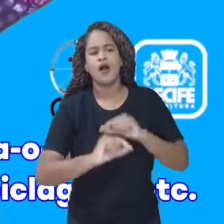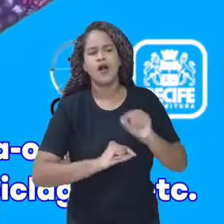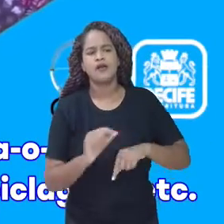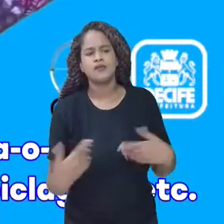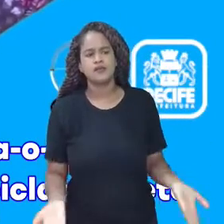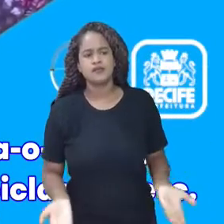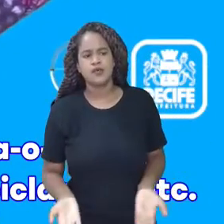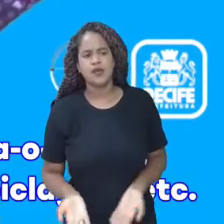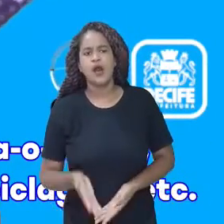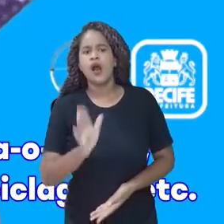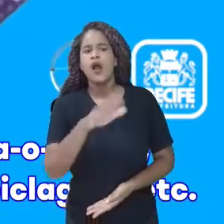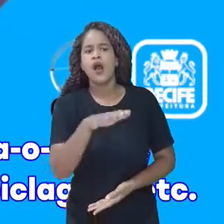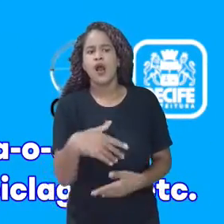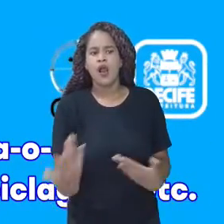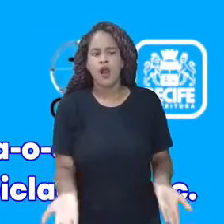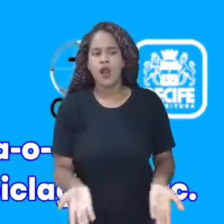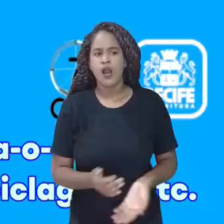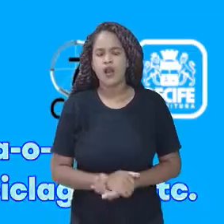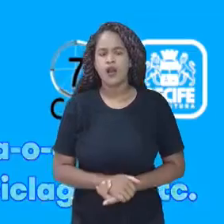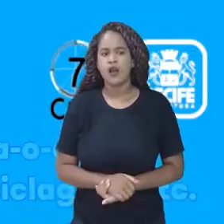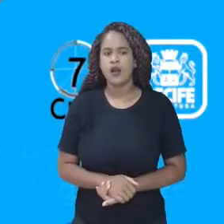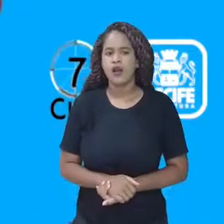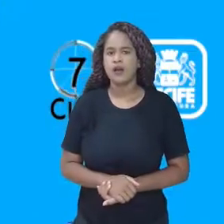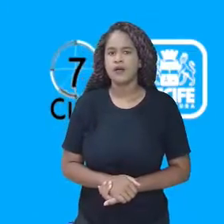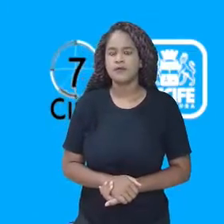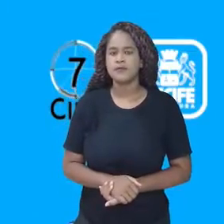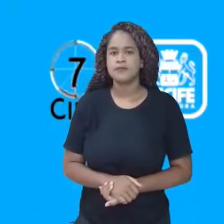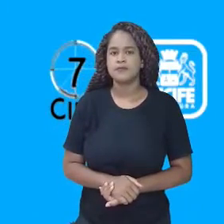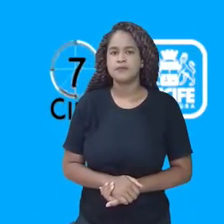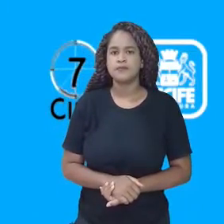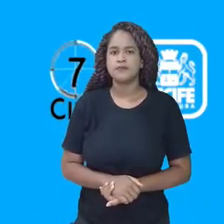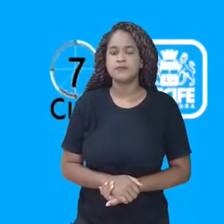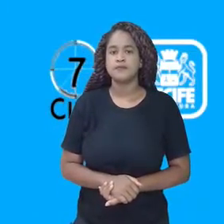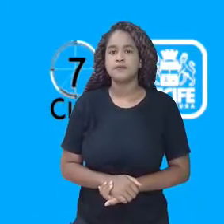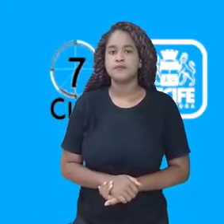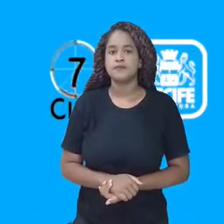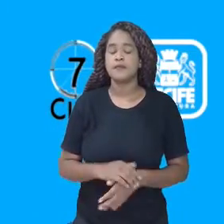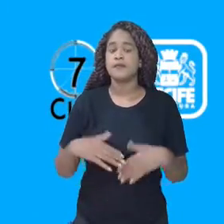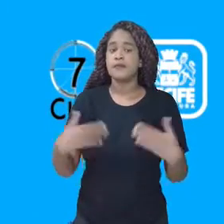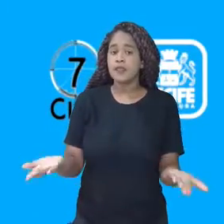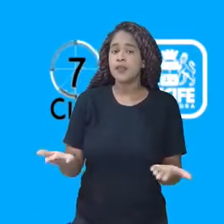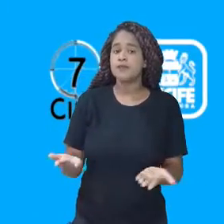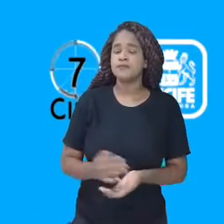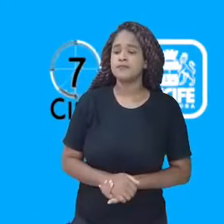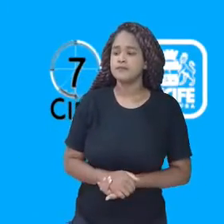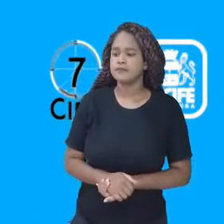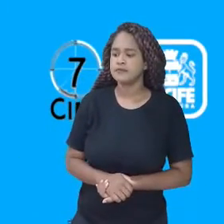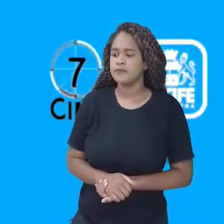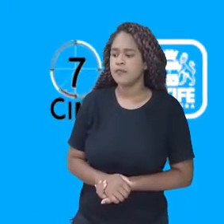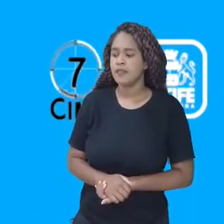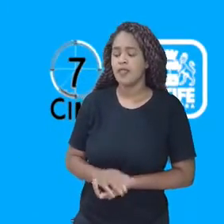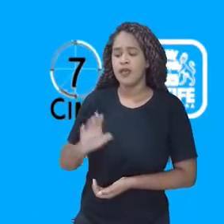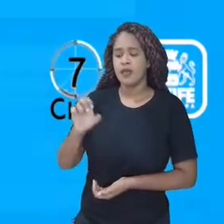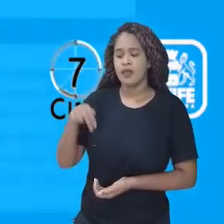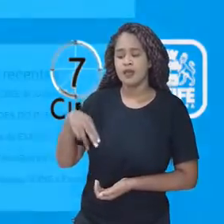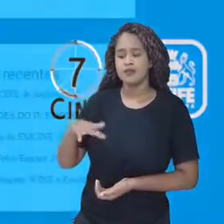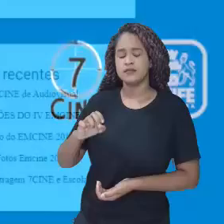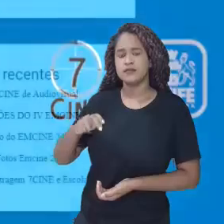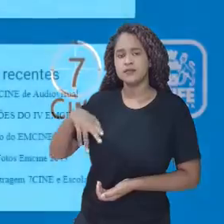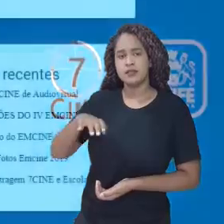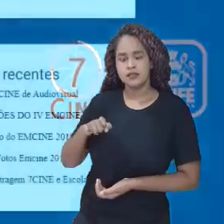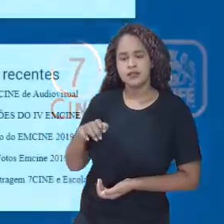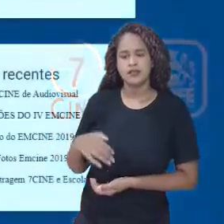digital, né? Sou! Nem parece que é digital. Porque nem sabia do Ensine? Não sabia do ensine, Mas eu eu tô vou